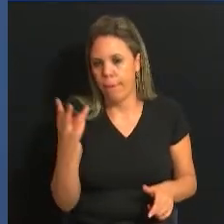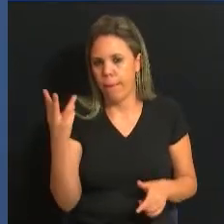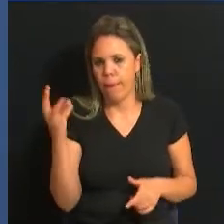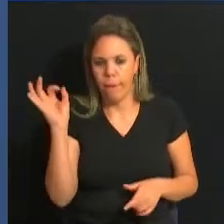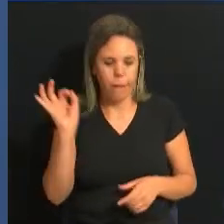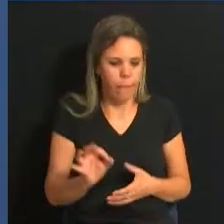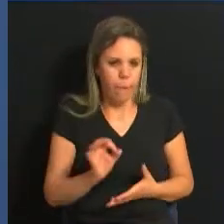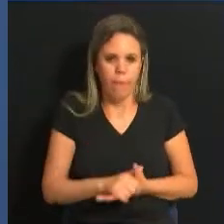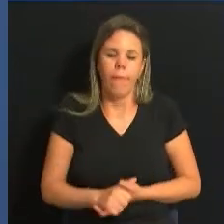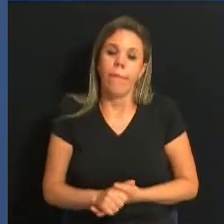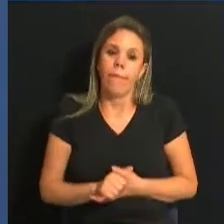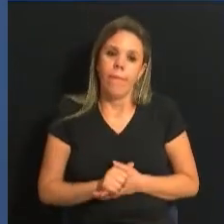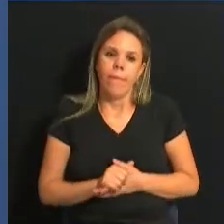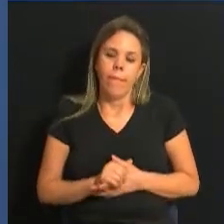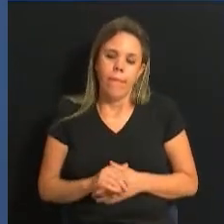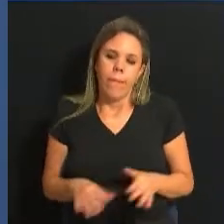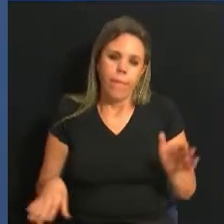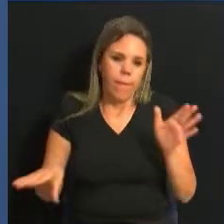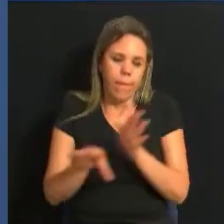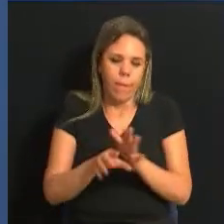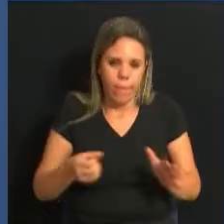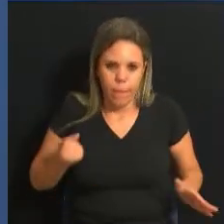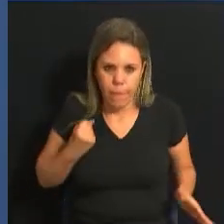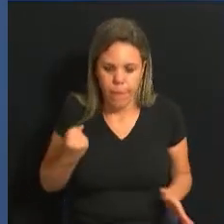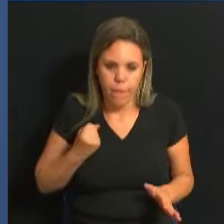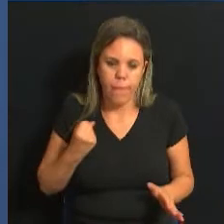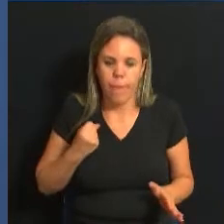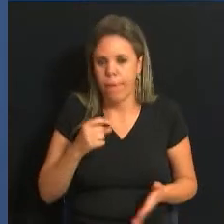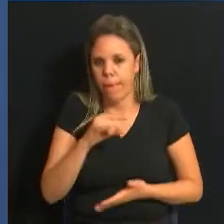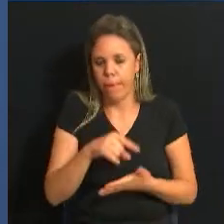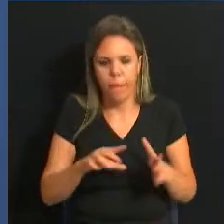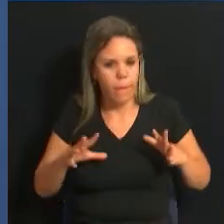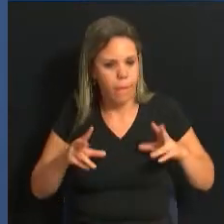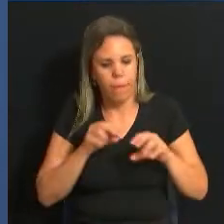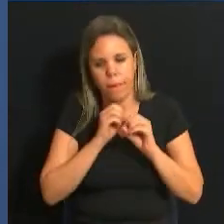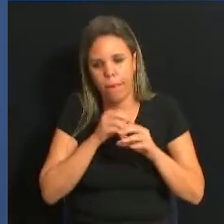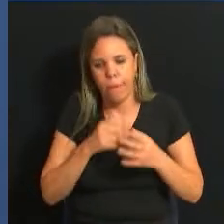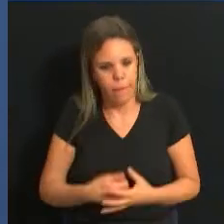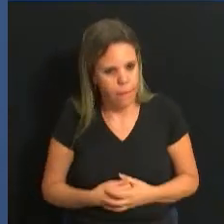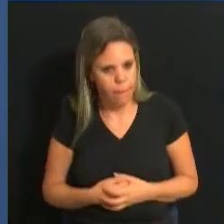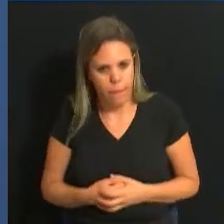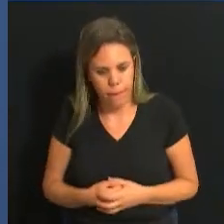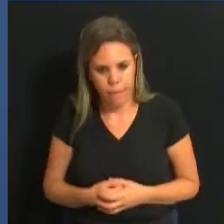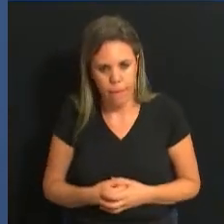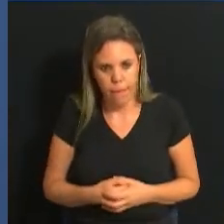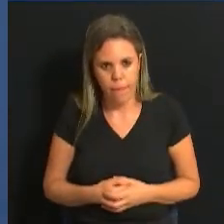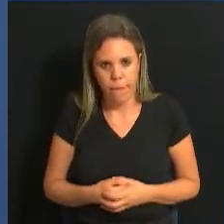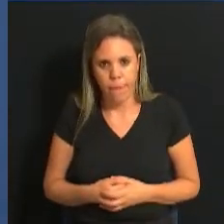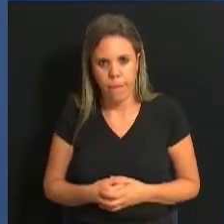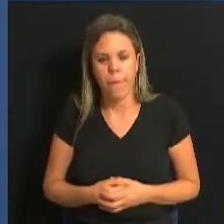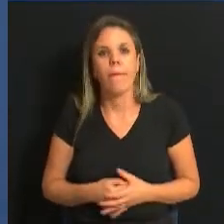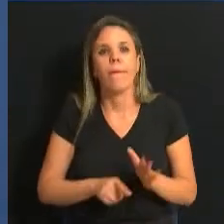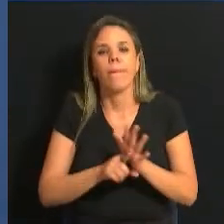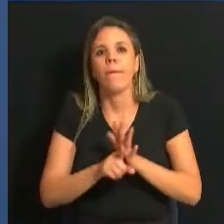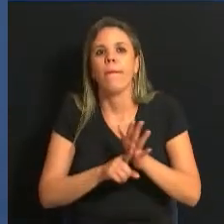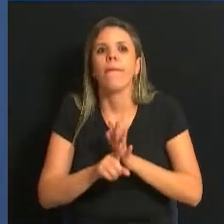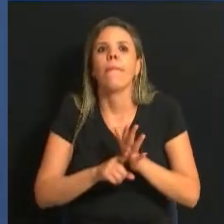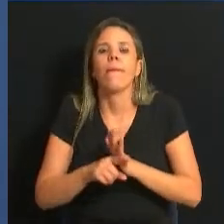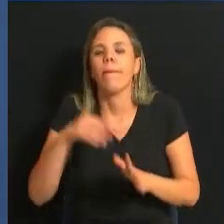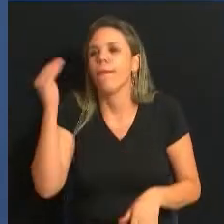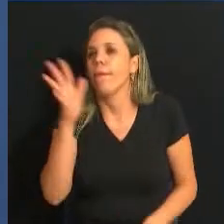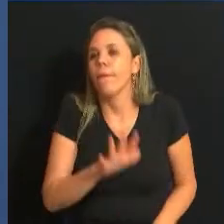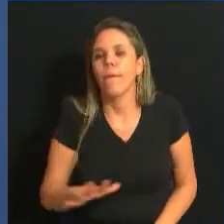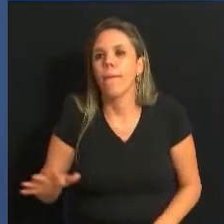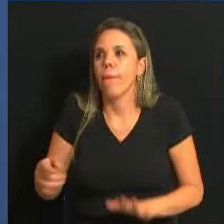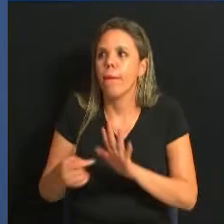66,3%. Para chegar a esses números da nota do Todos pela Educação, foram usados dados da Pesquisa Nacional por